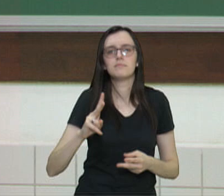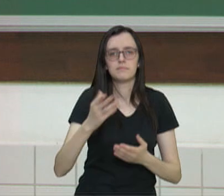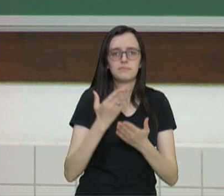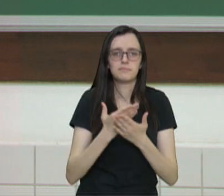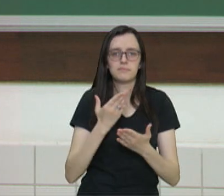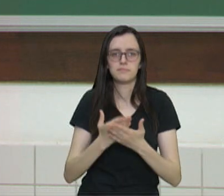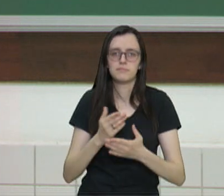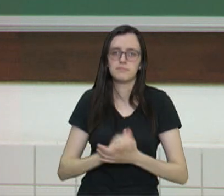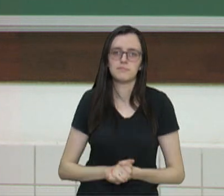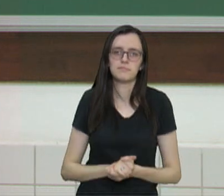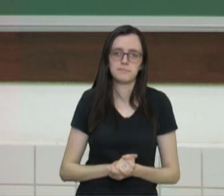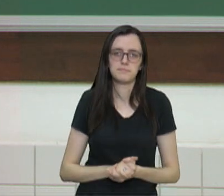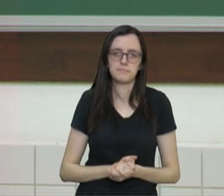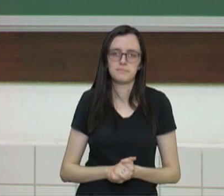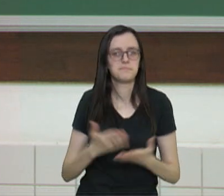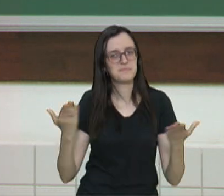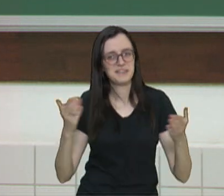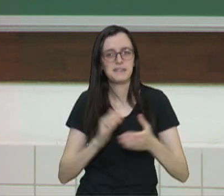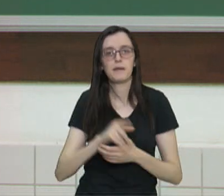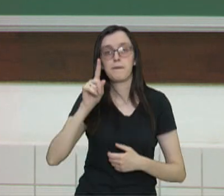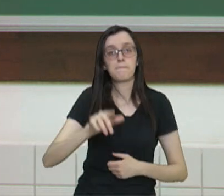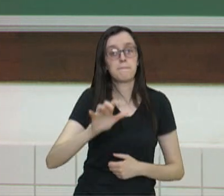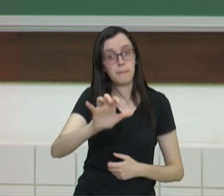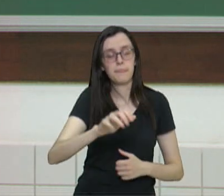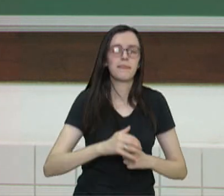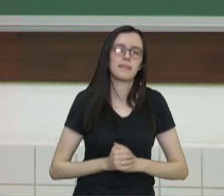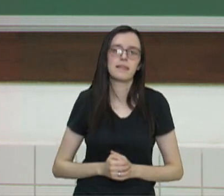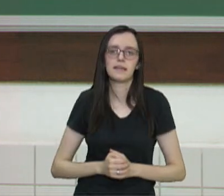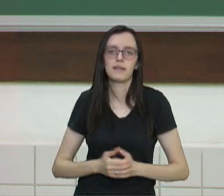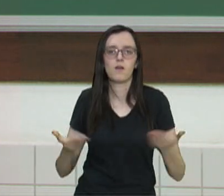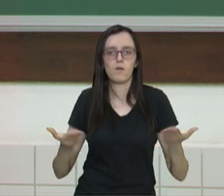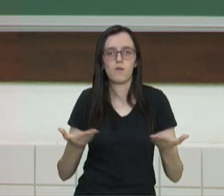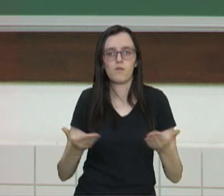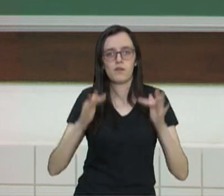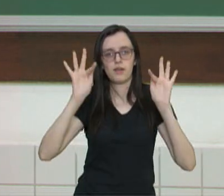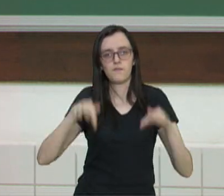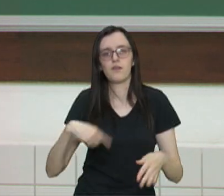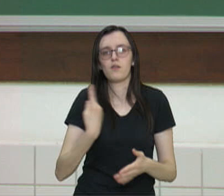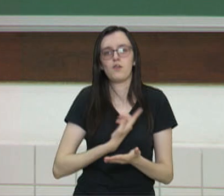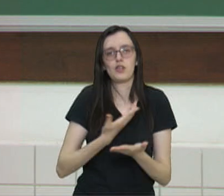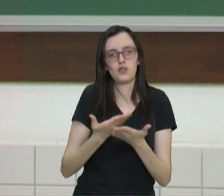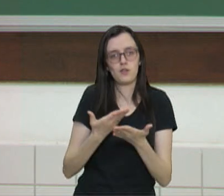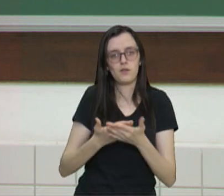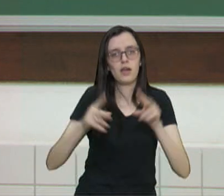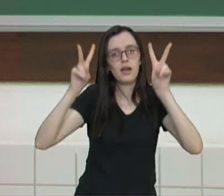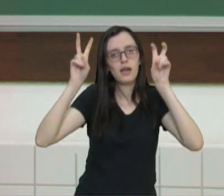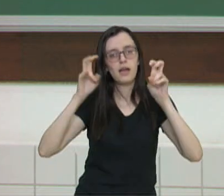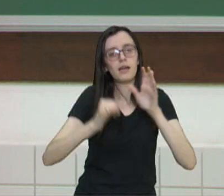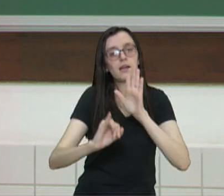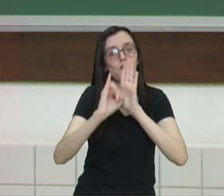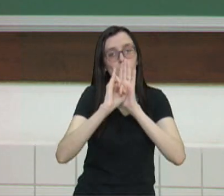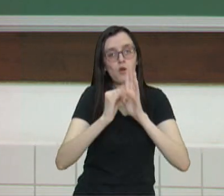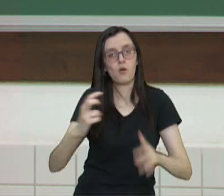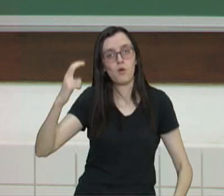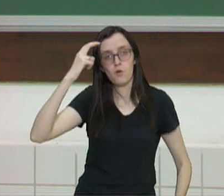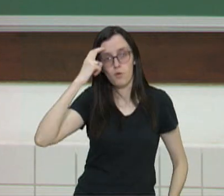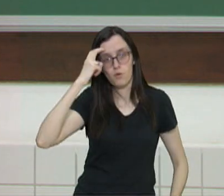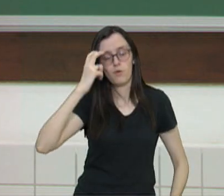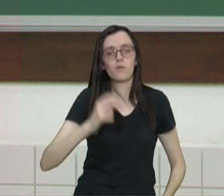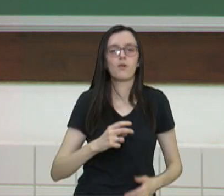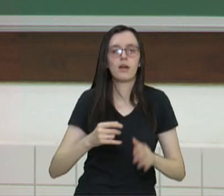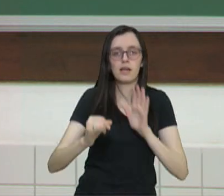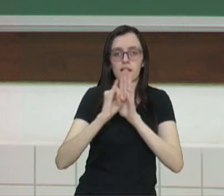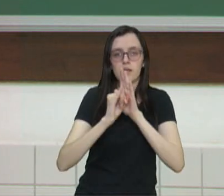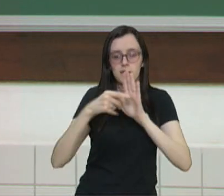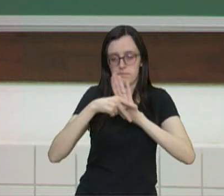estudando. Enfim, é isso. Por hoje concluímos a nossa aula sobre identidade cultural,